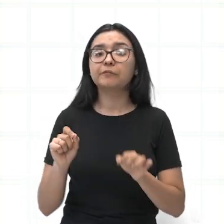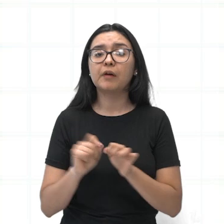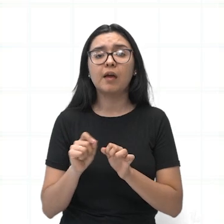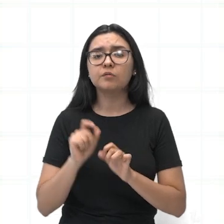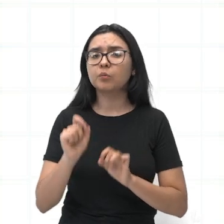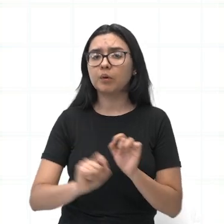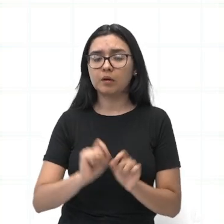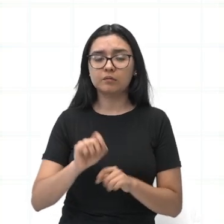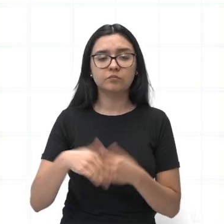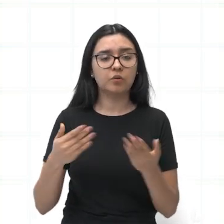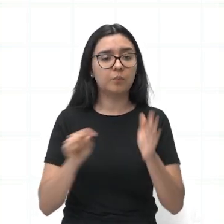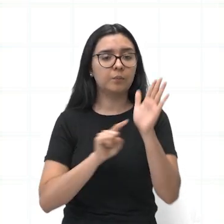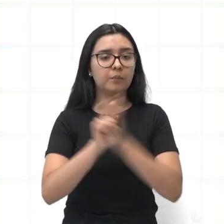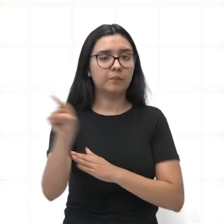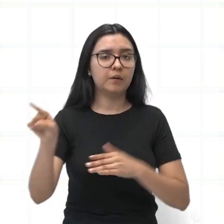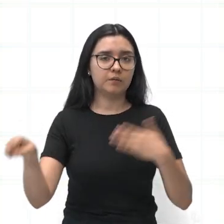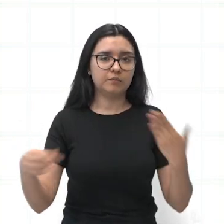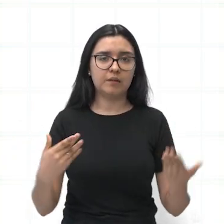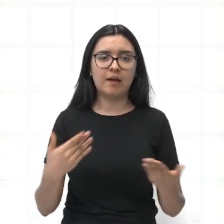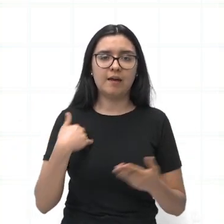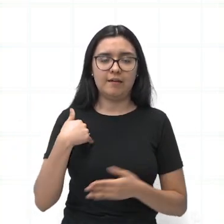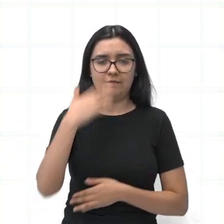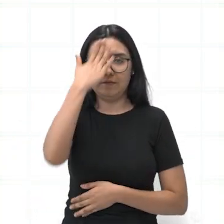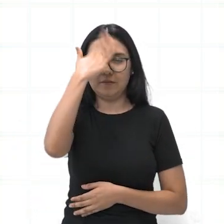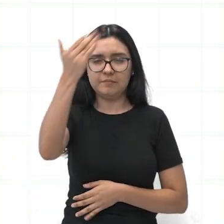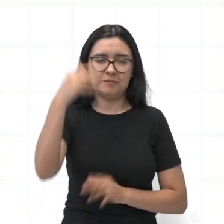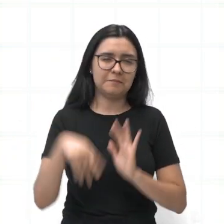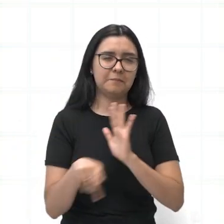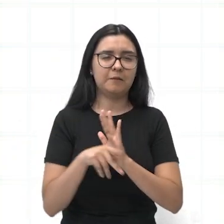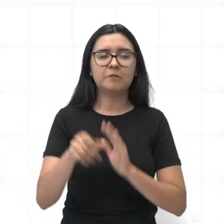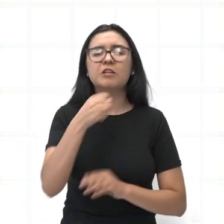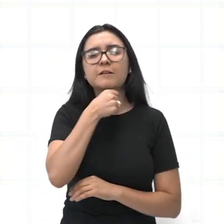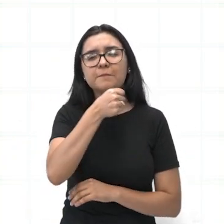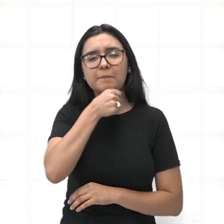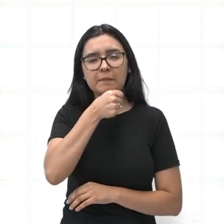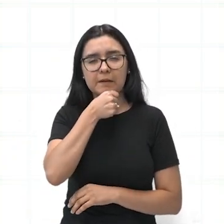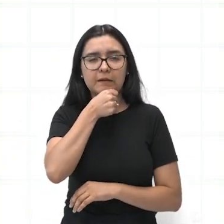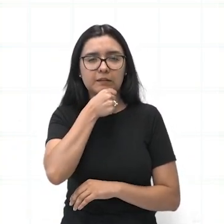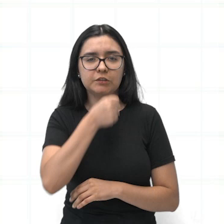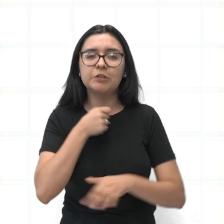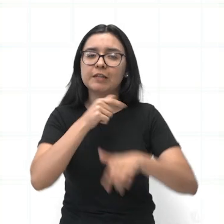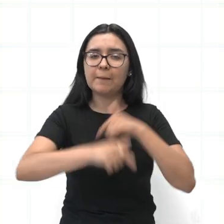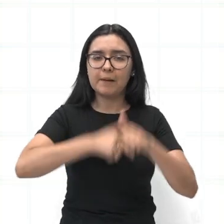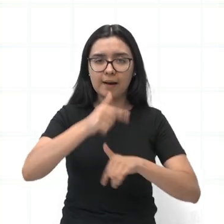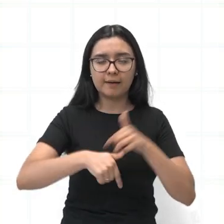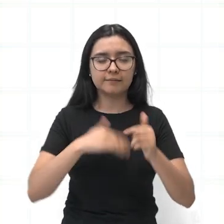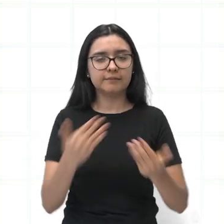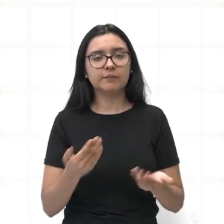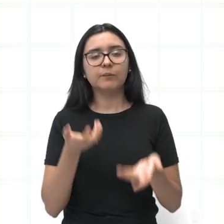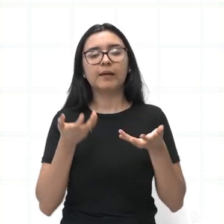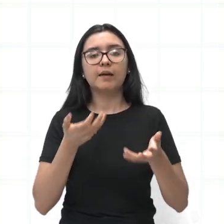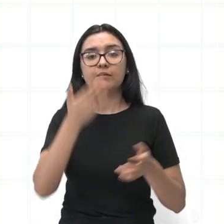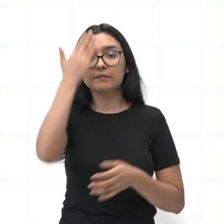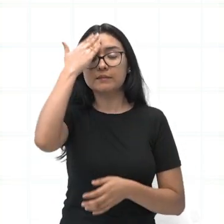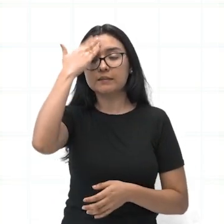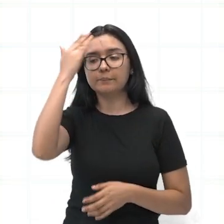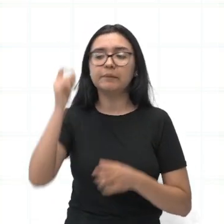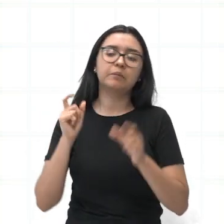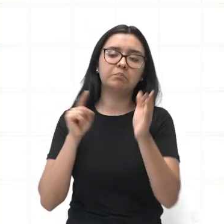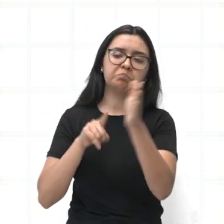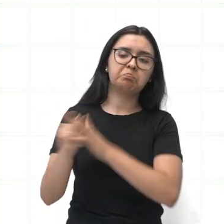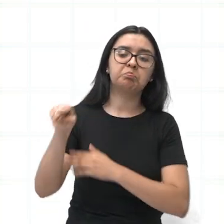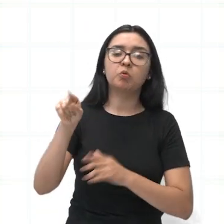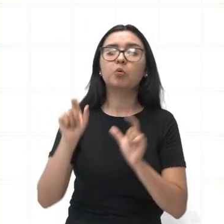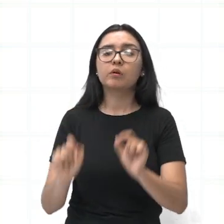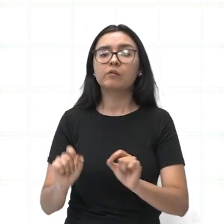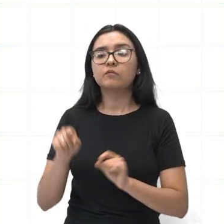Essa pergunta aqui é uma pergunta clássica de entrevista de emprego, tá? Então, se eu quero saber o que você faz,